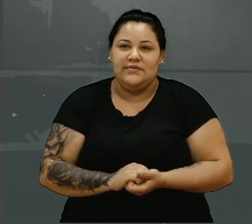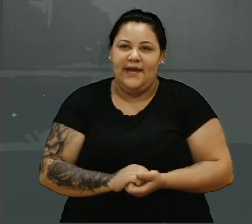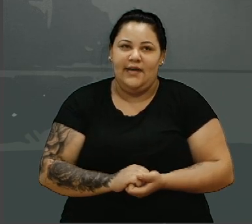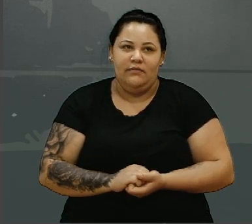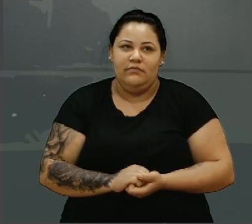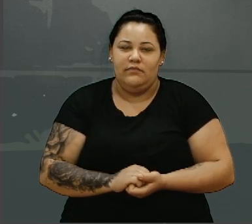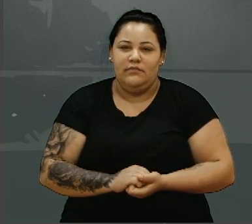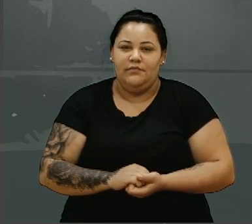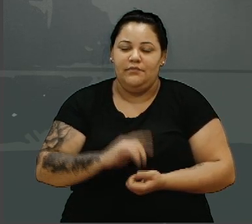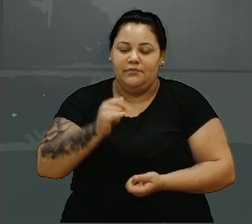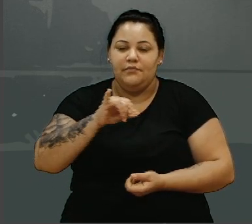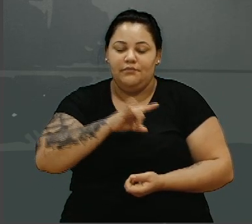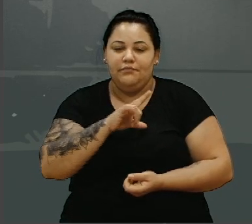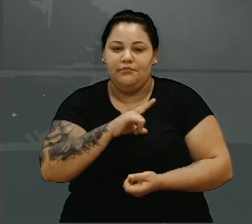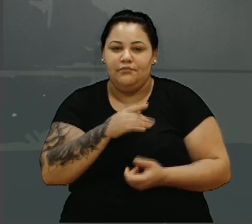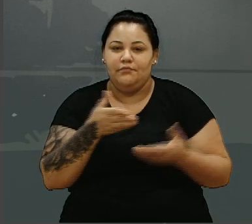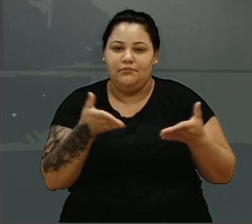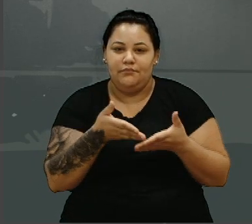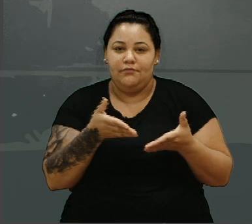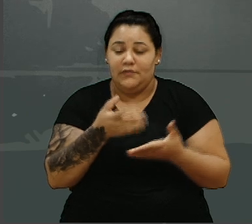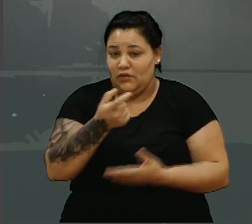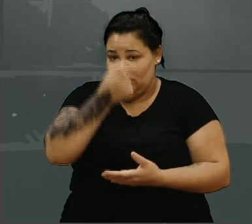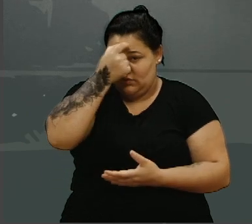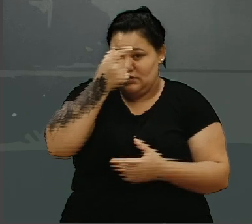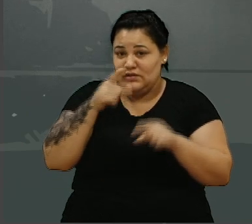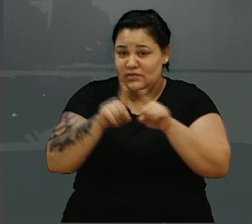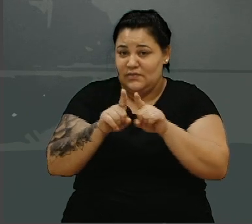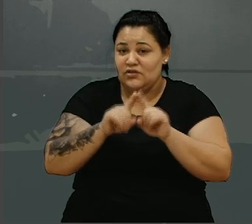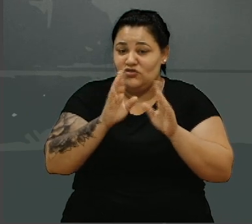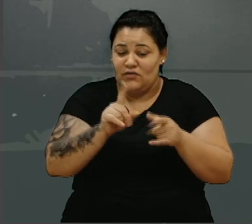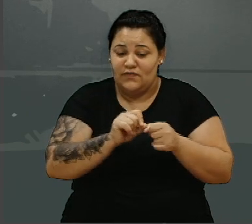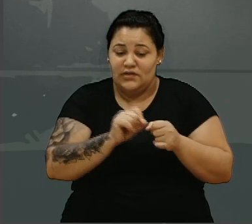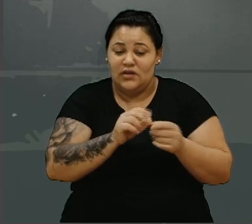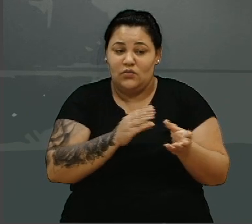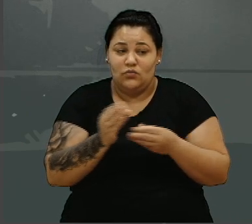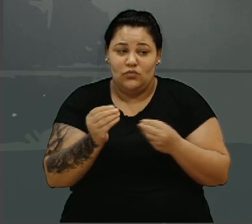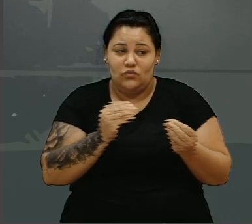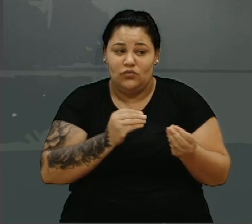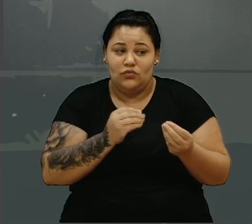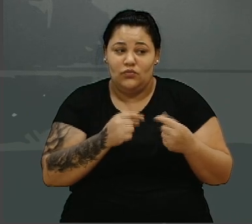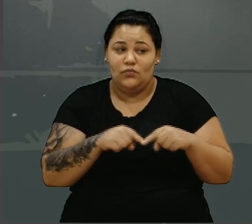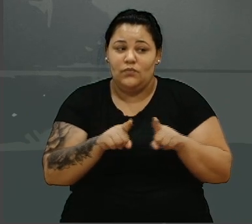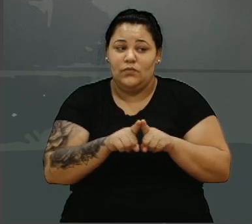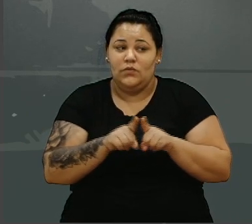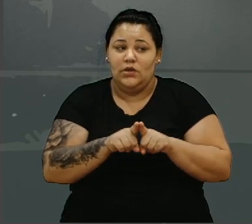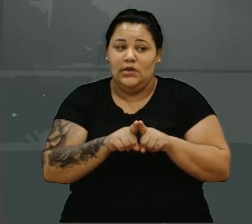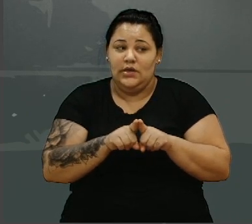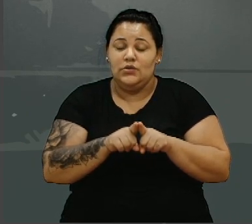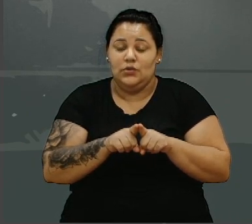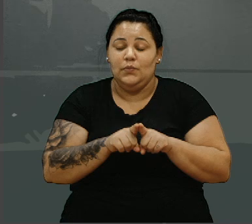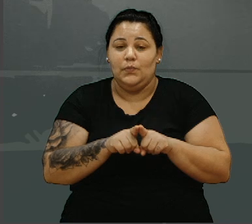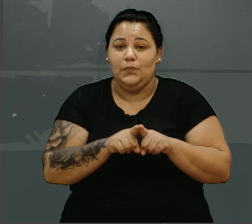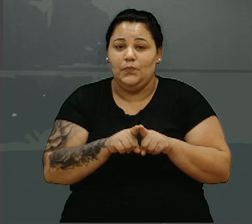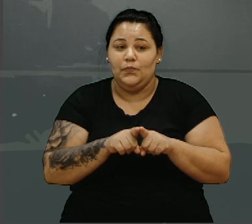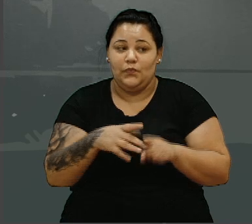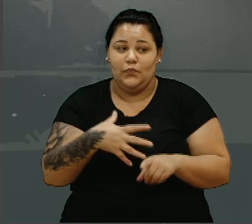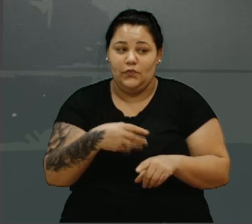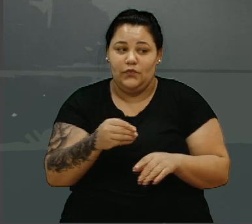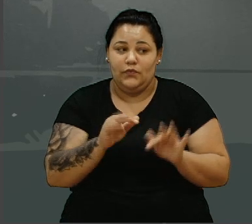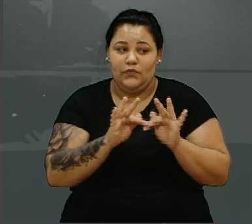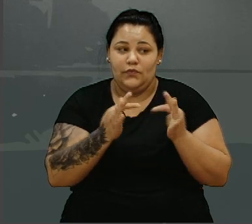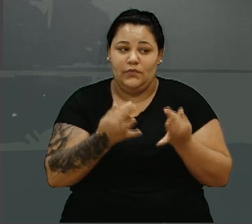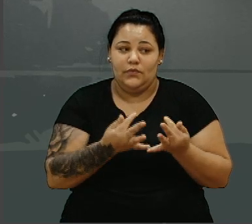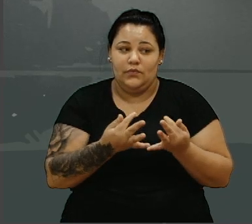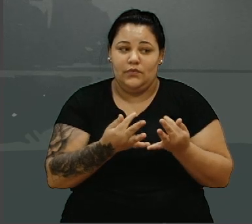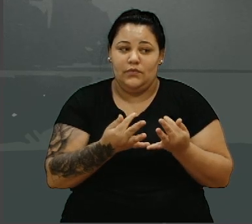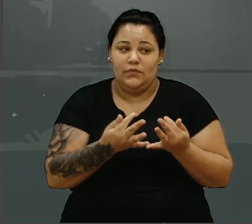Se tem hoje essa conscientização, e muito é feito, muito é defendido, como assim não defenderia os nossos filhos, a nossa família?